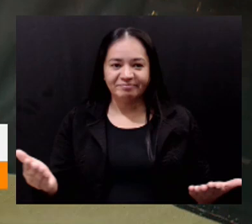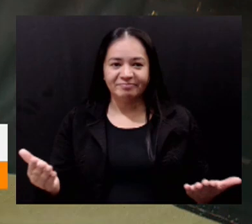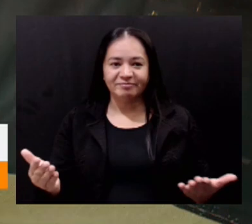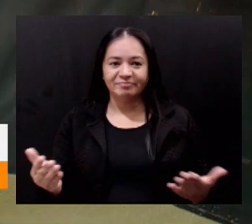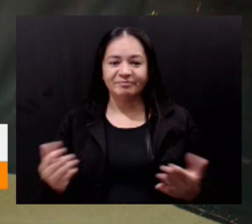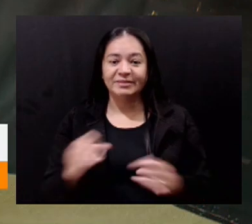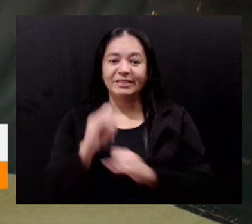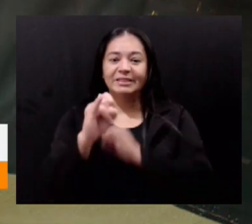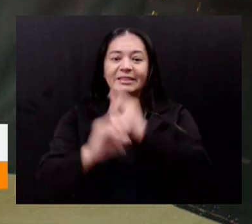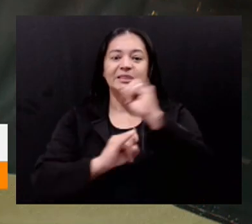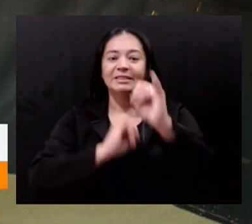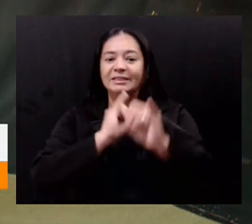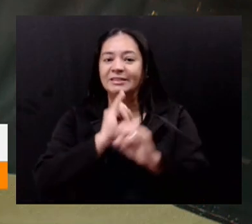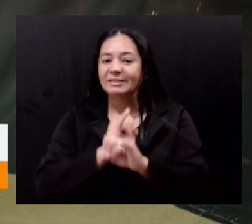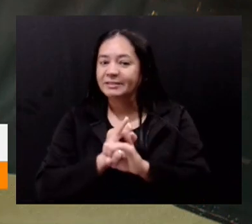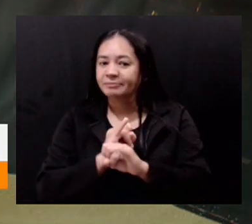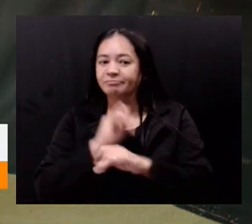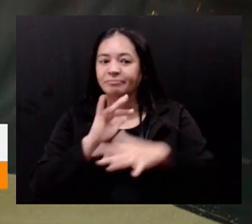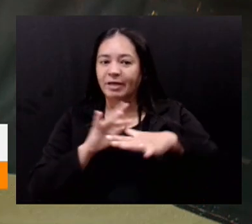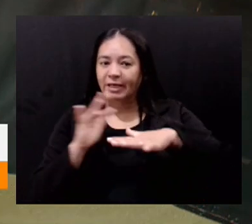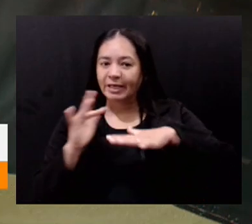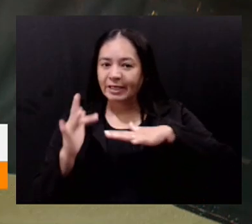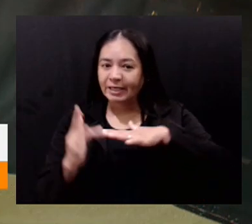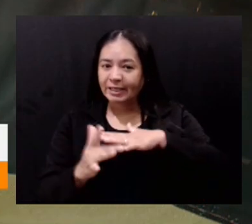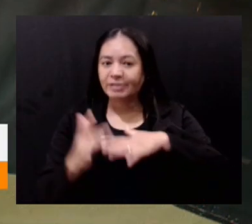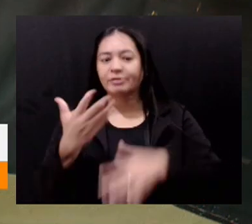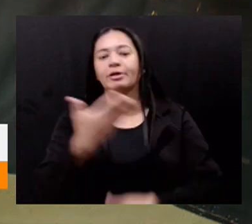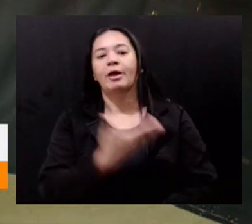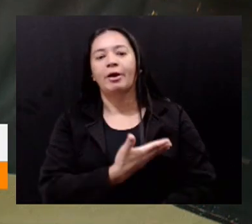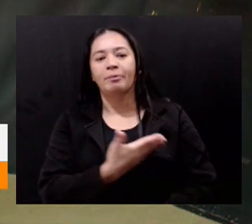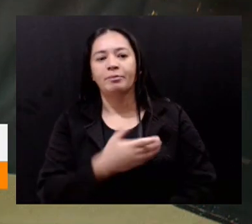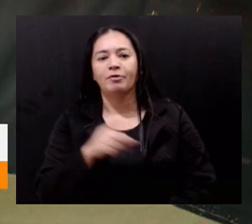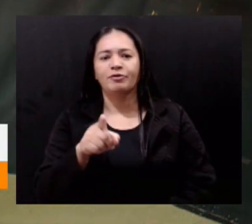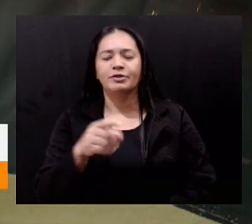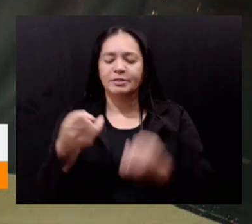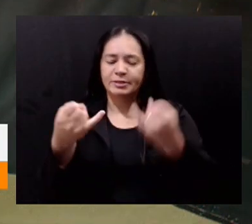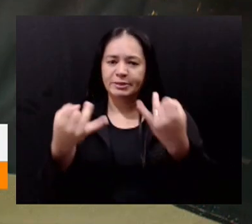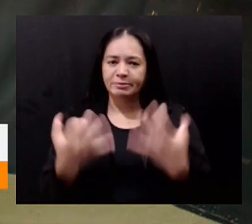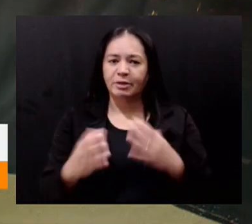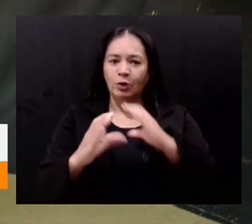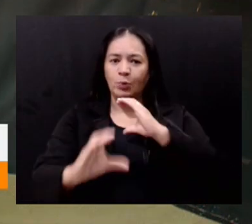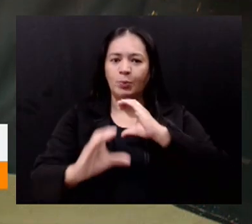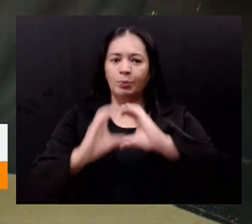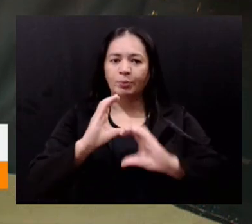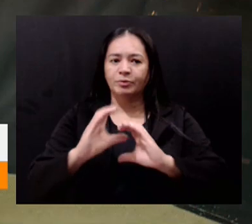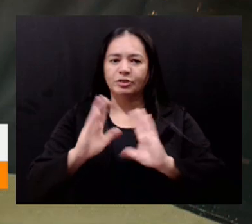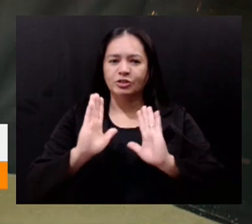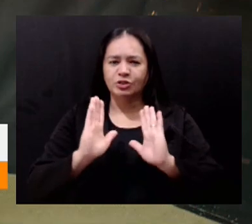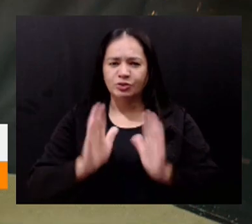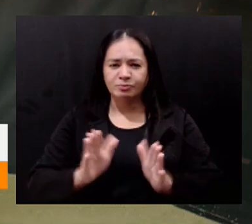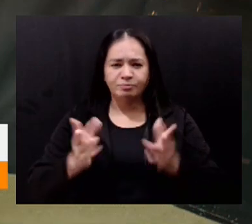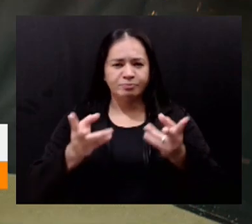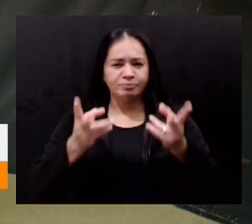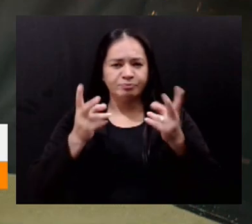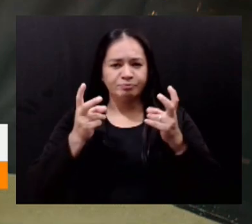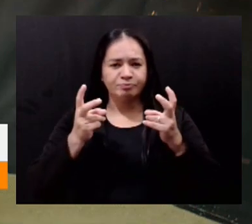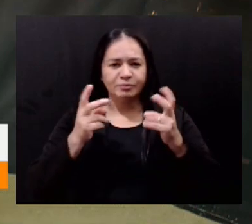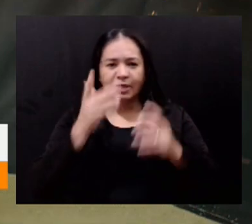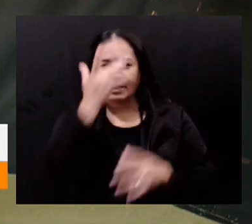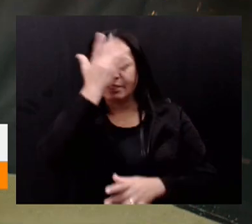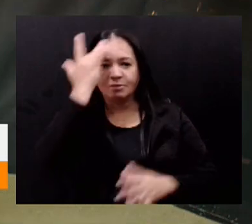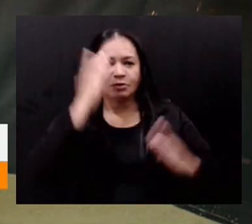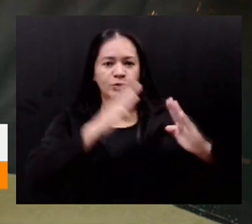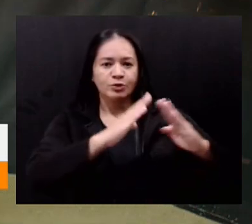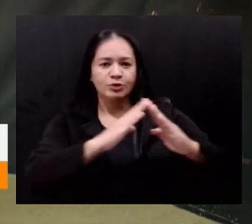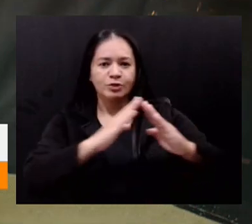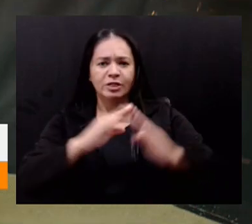social e amizade. Você falou de comunicação. Você já percebeu? Pessoal de casa, eu acho que já aconteceu isso com vocês, porque já aconteceu